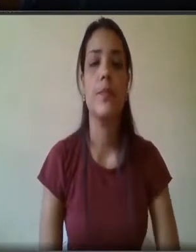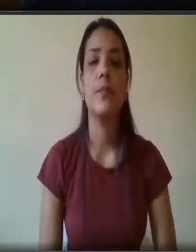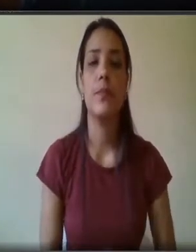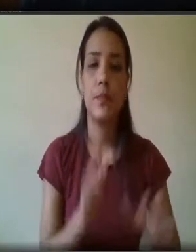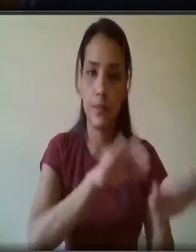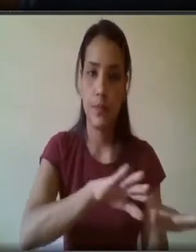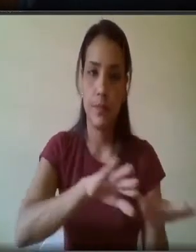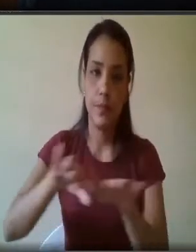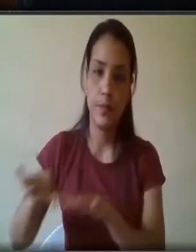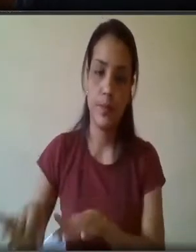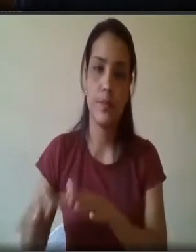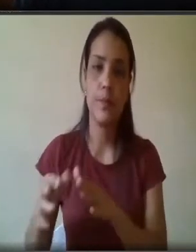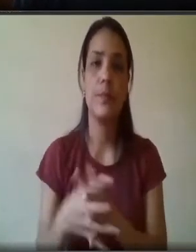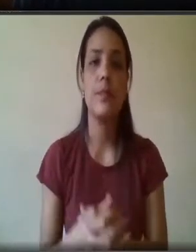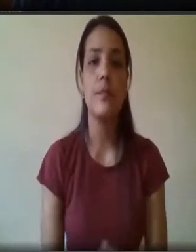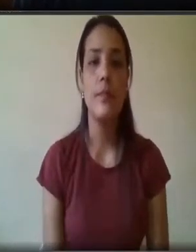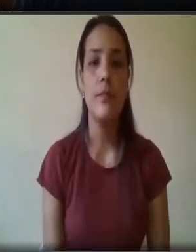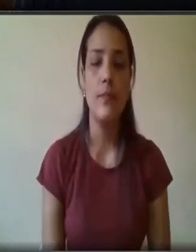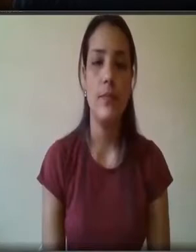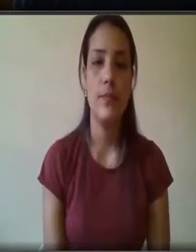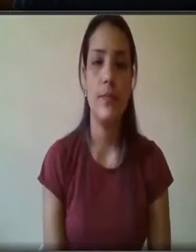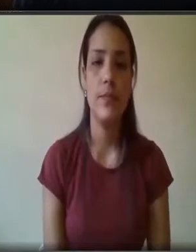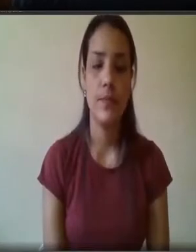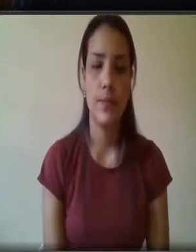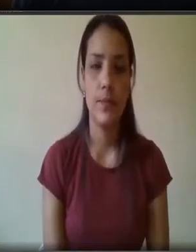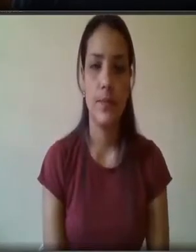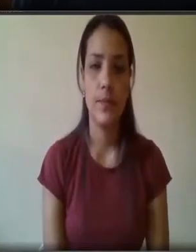dos agentes